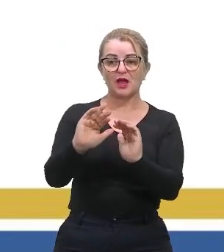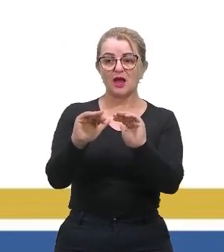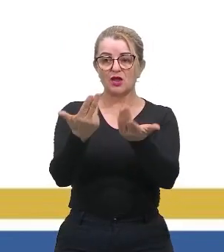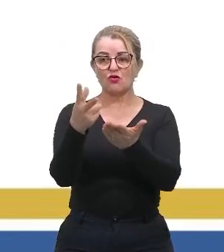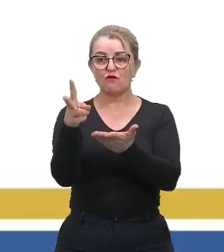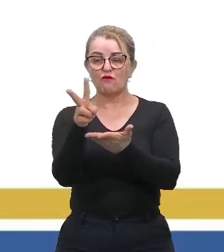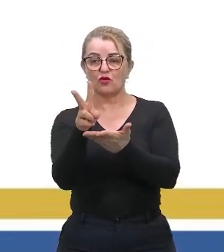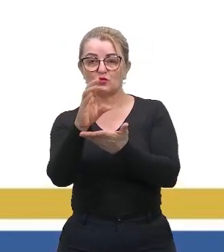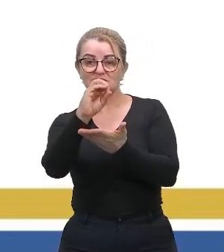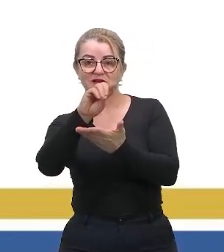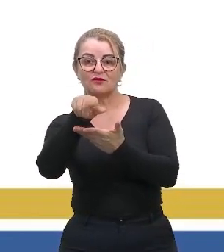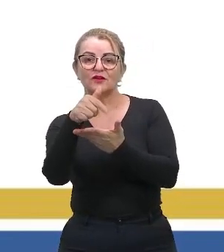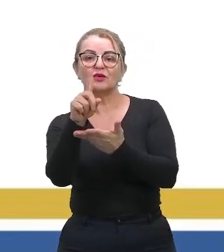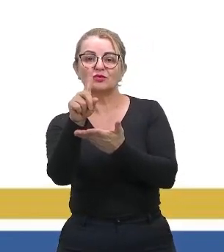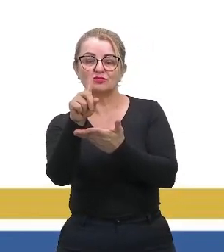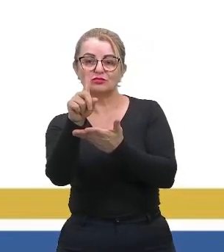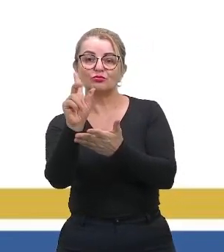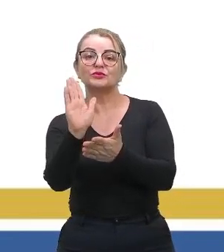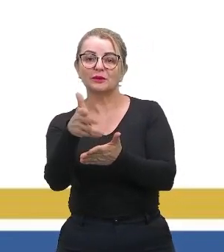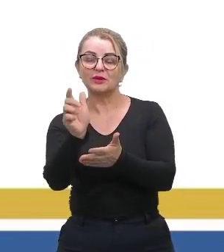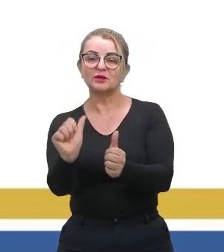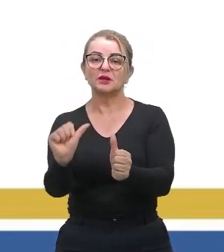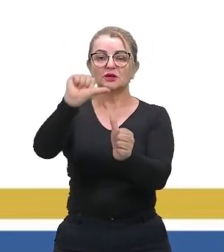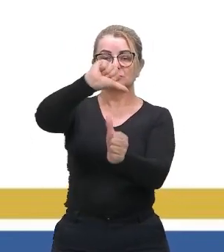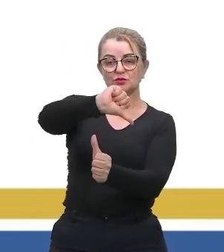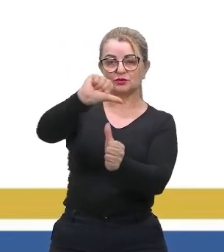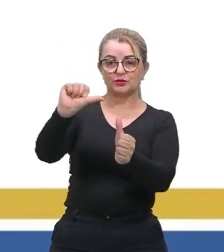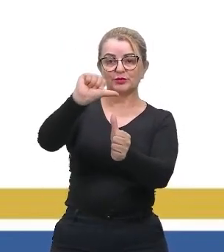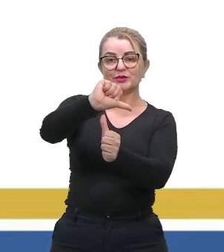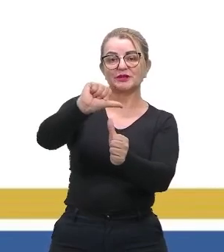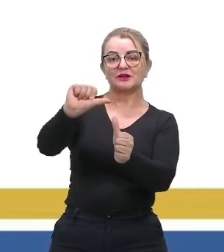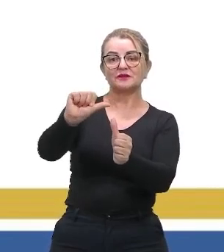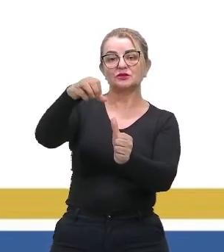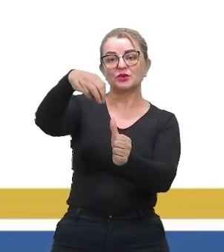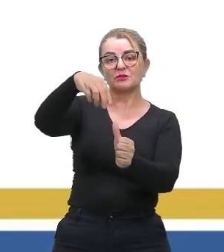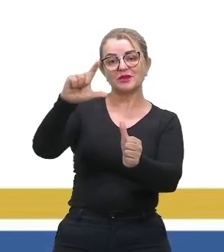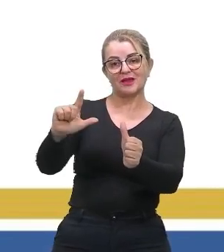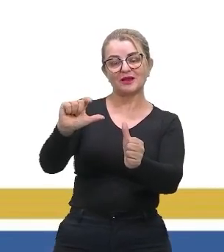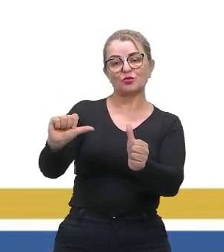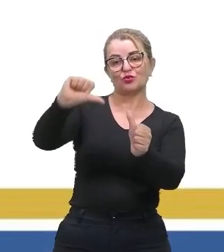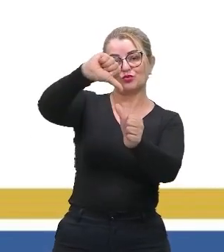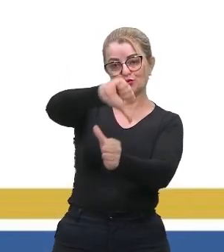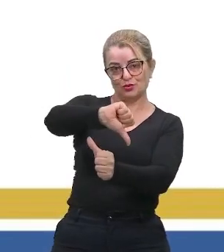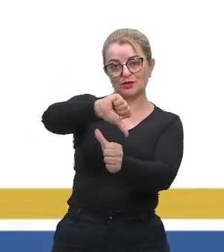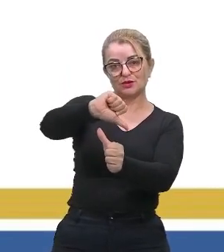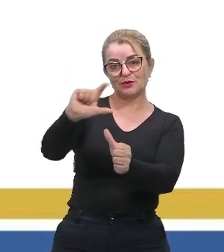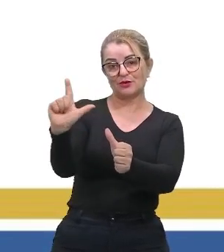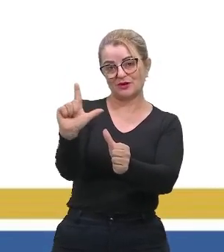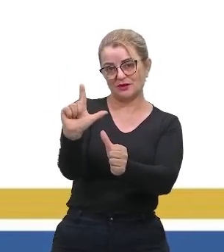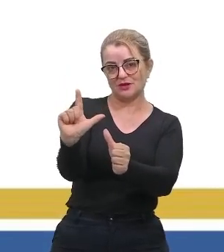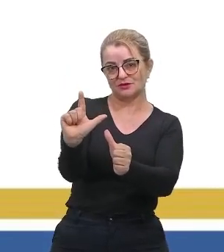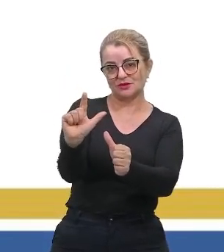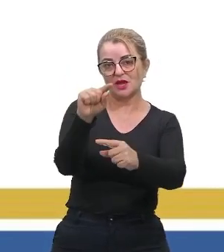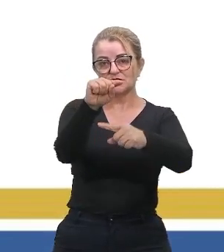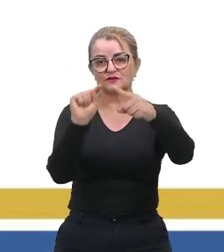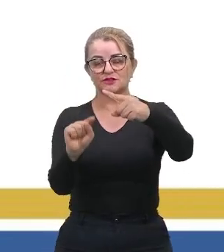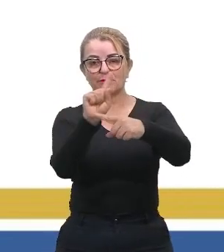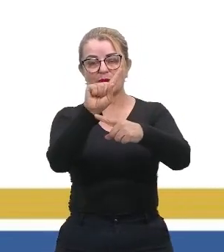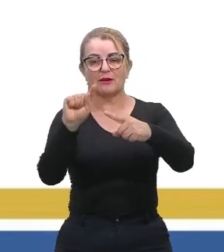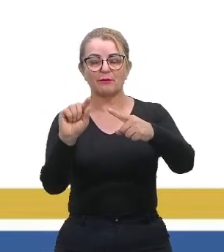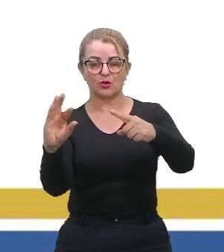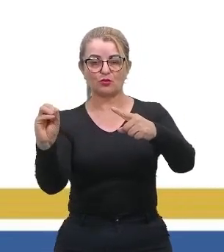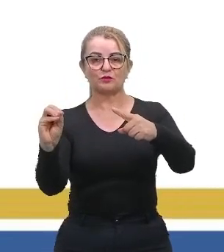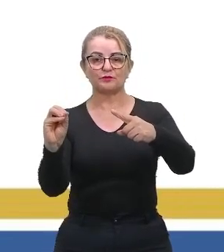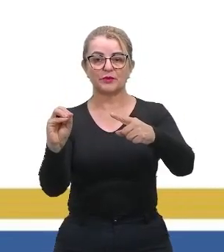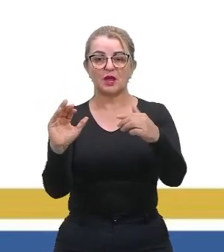volume 0,1, também converti, porque o volume estava dando em ml e eu coloquei para litros. É só dividir para 1000. Então, você